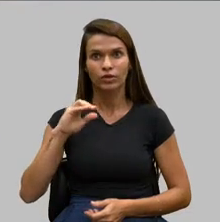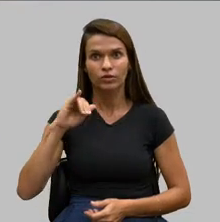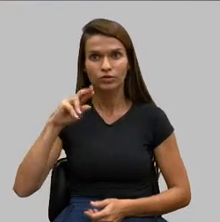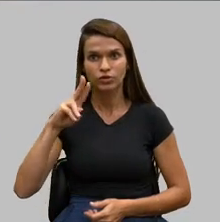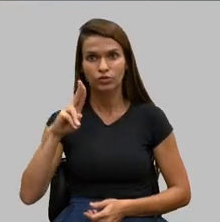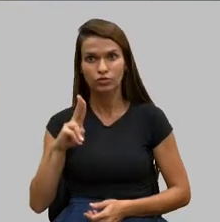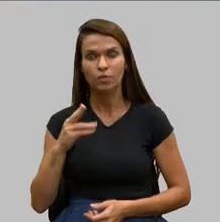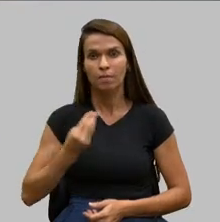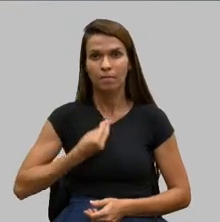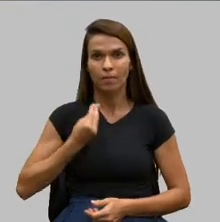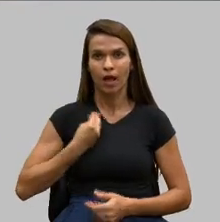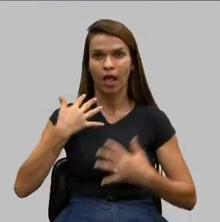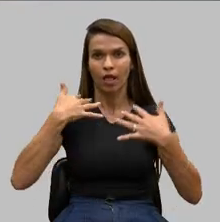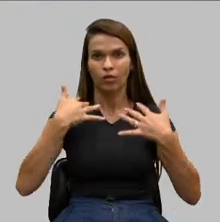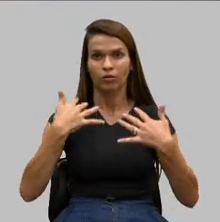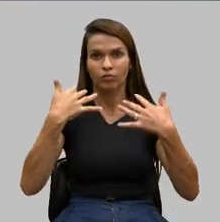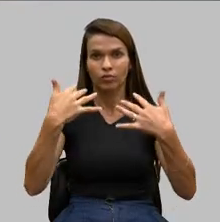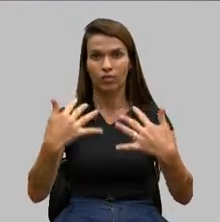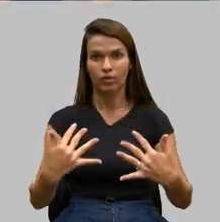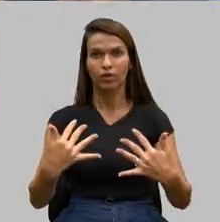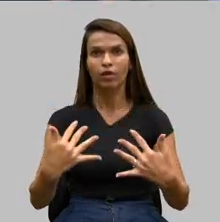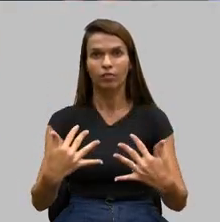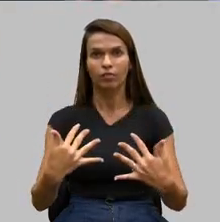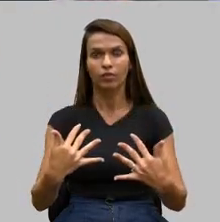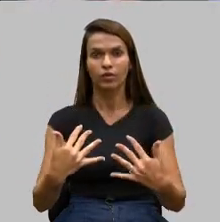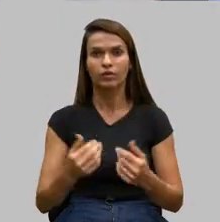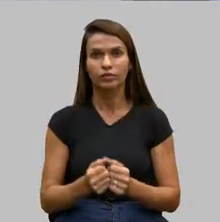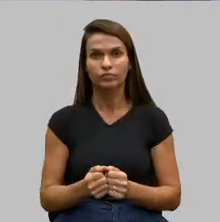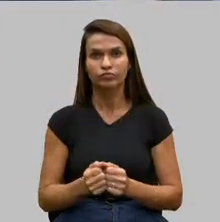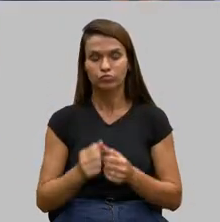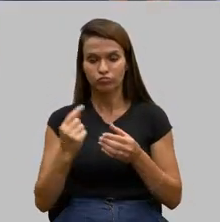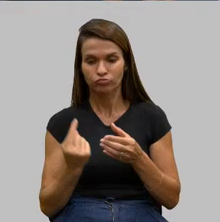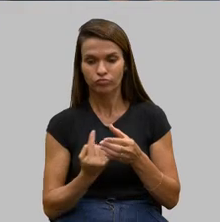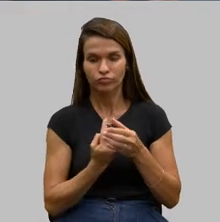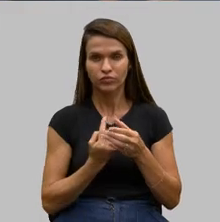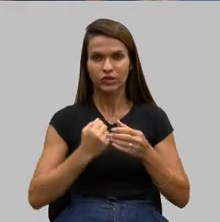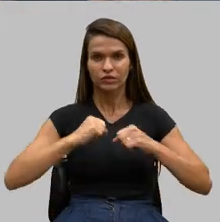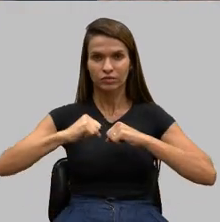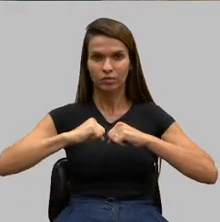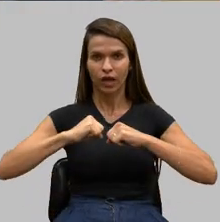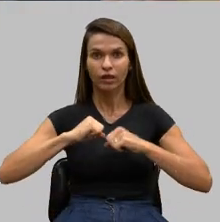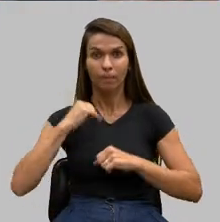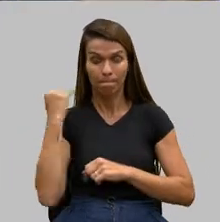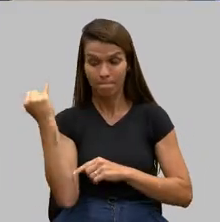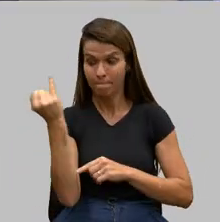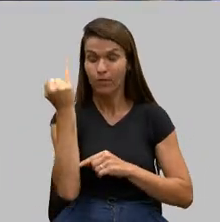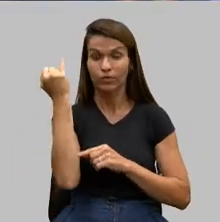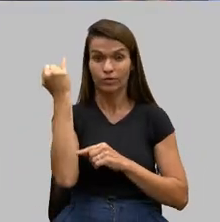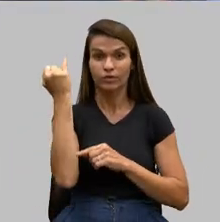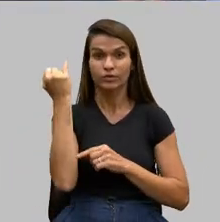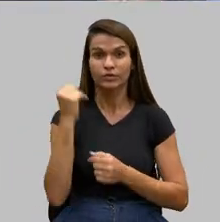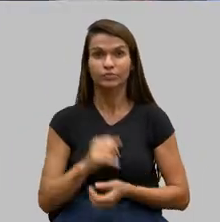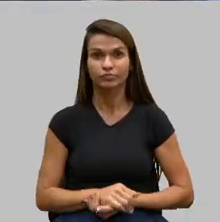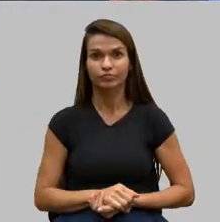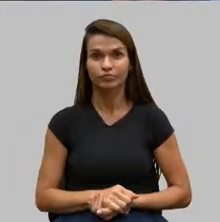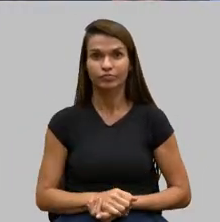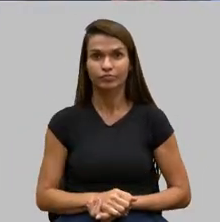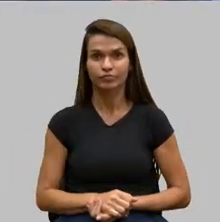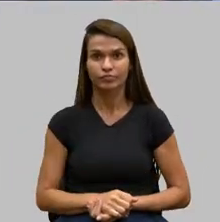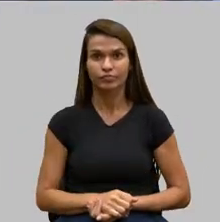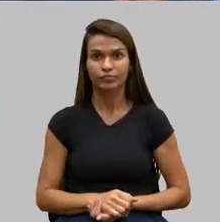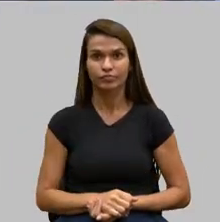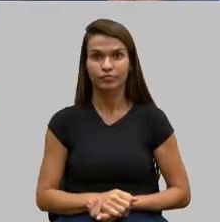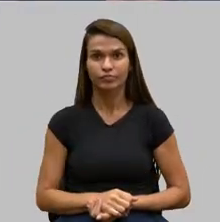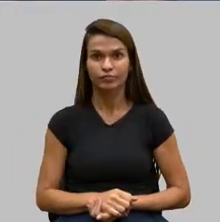eh para fazer parte dessa desse debate tão importante e os